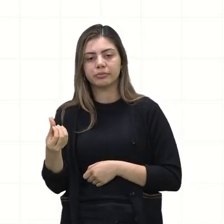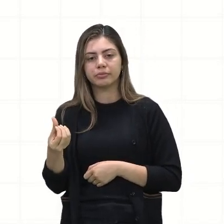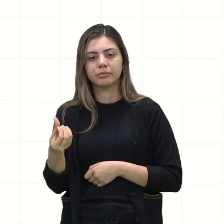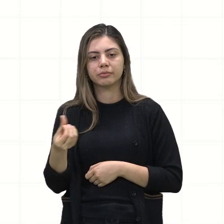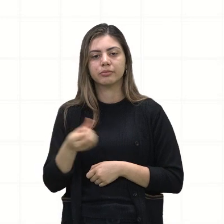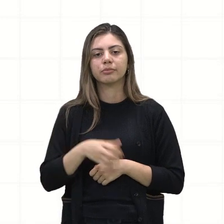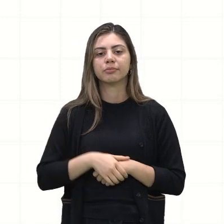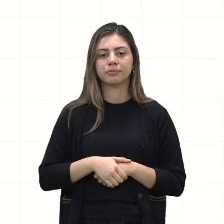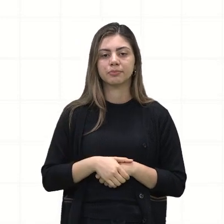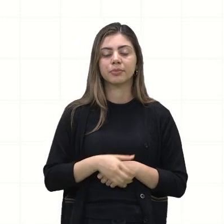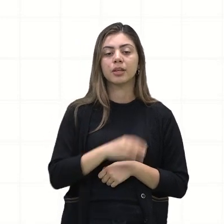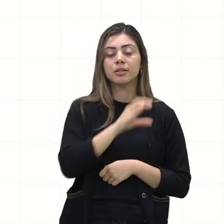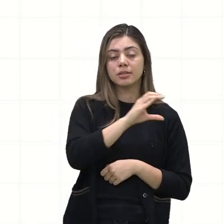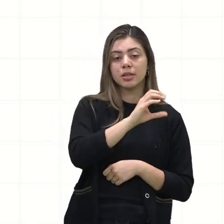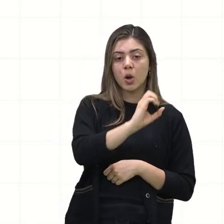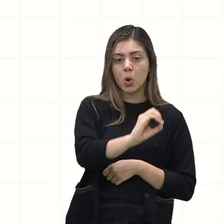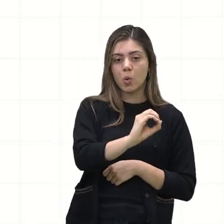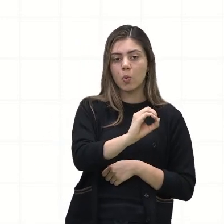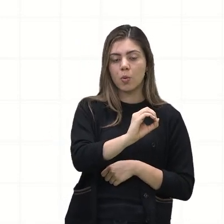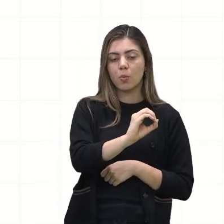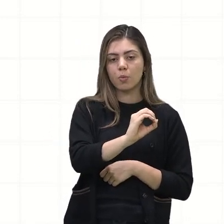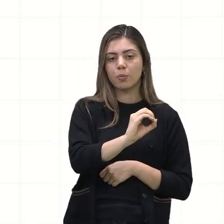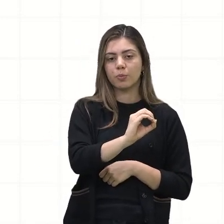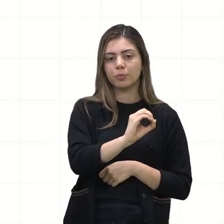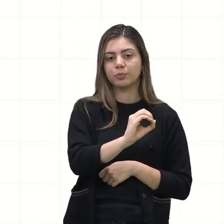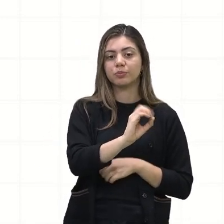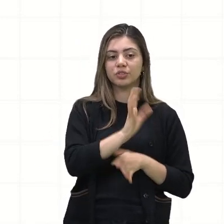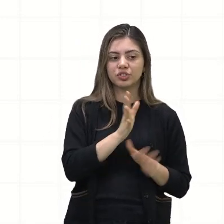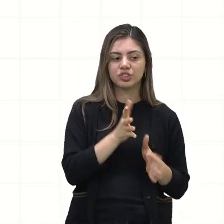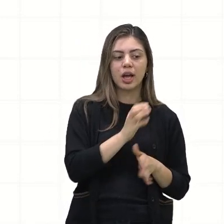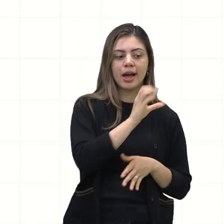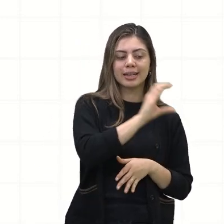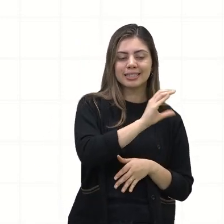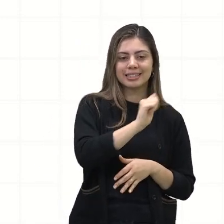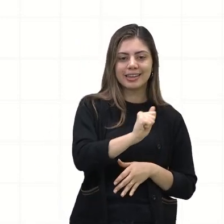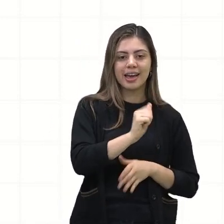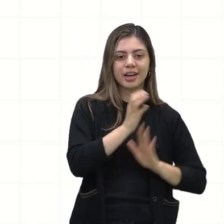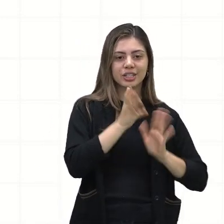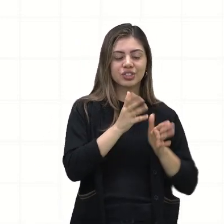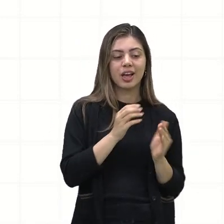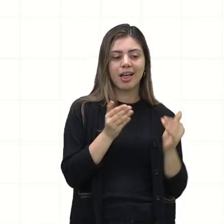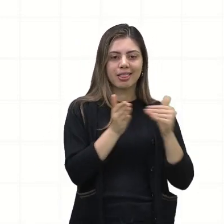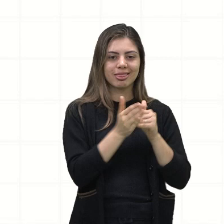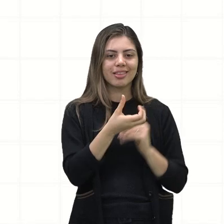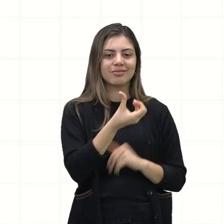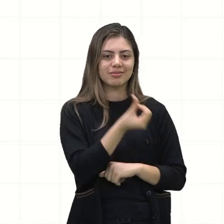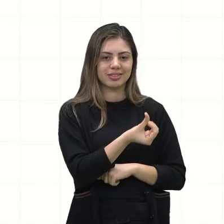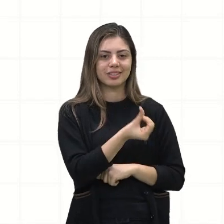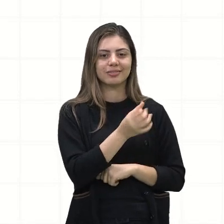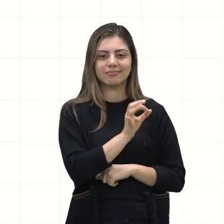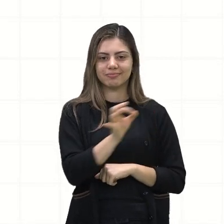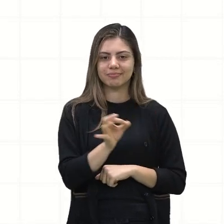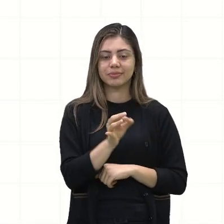6. Coroa agora, né? Nós esgotamos aqui, ó, até o 6 na cara,